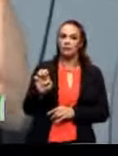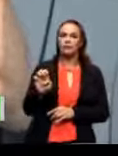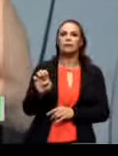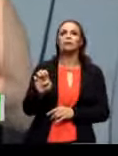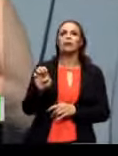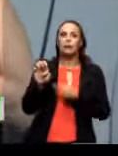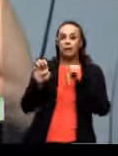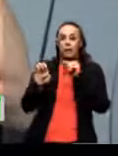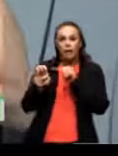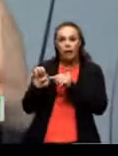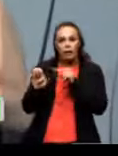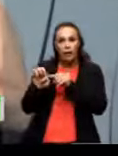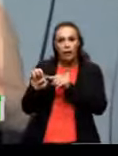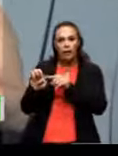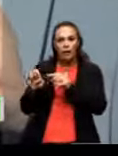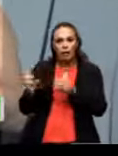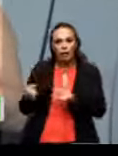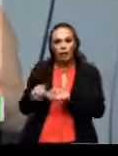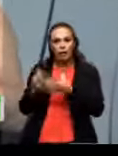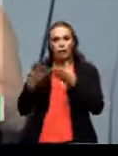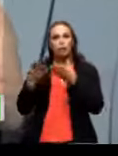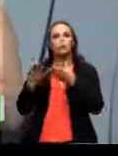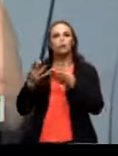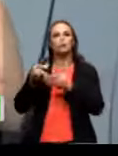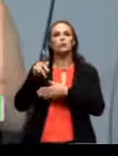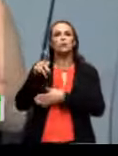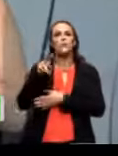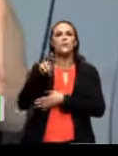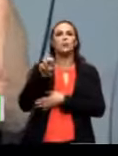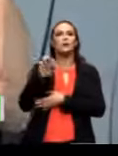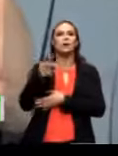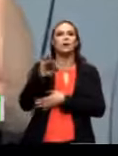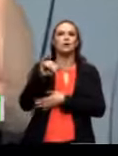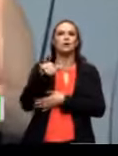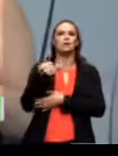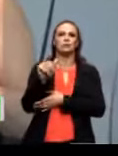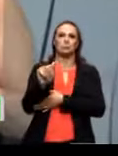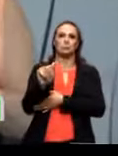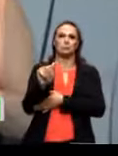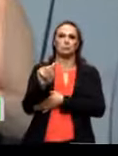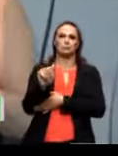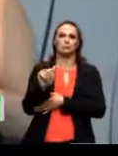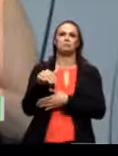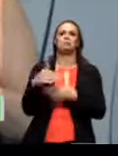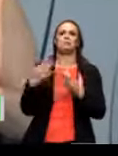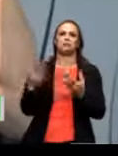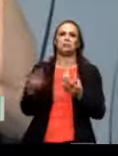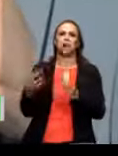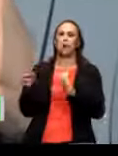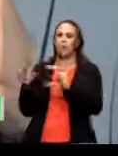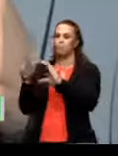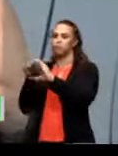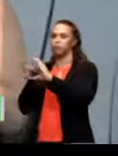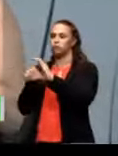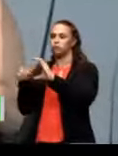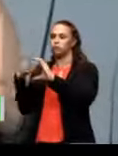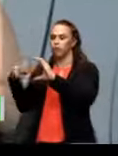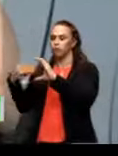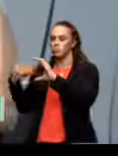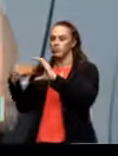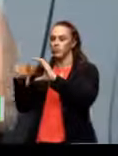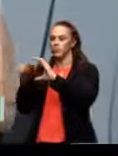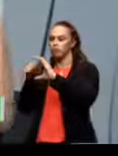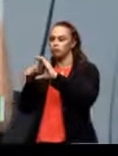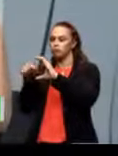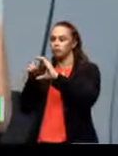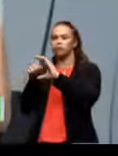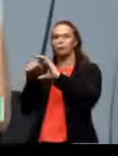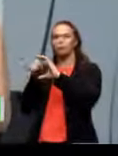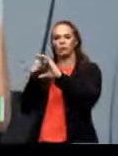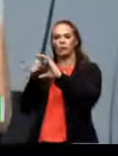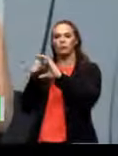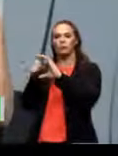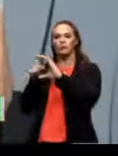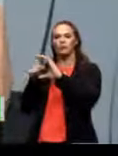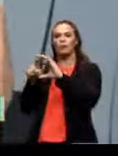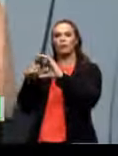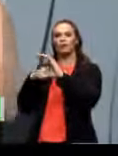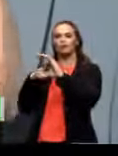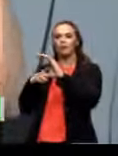você tem que produzir o RNA mensageiro lá no núcleo. Esse RNA mensageiro tem que sair do núcleo para o citoplasma e encontrar com o